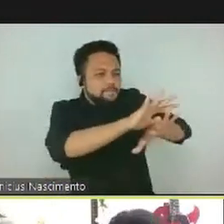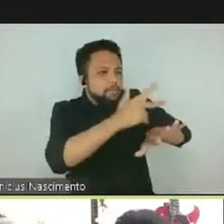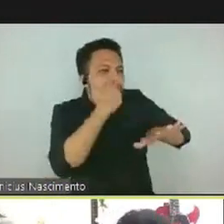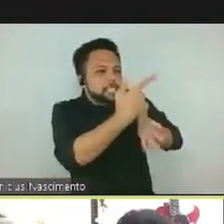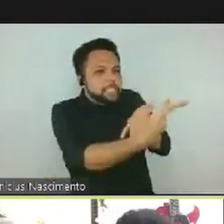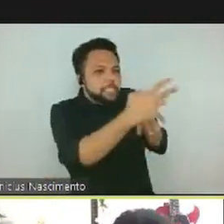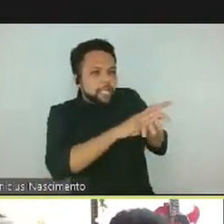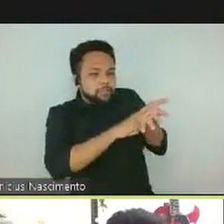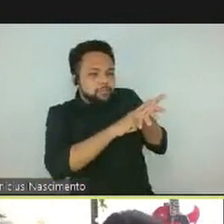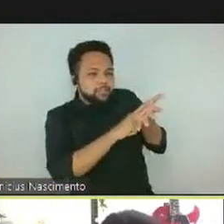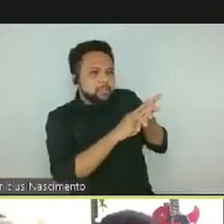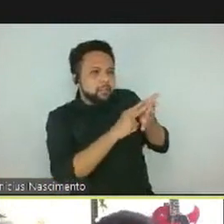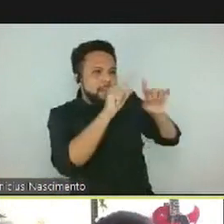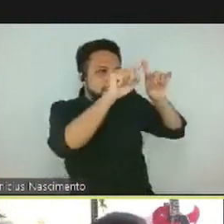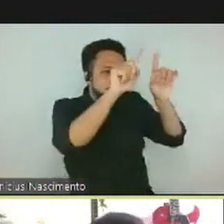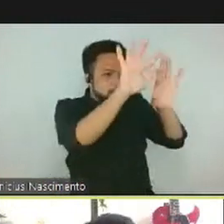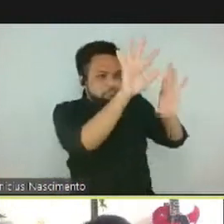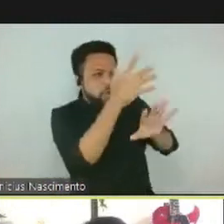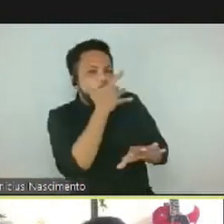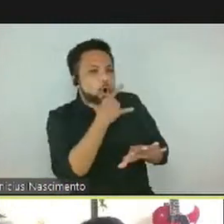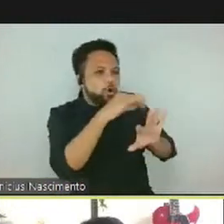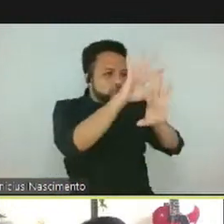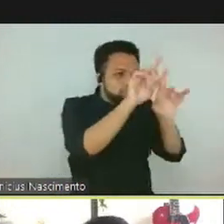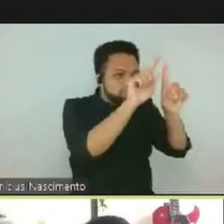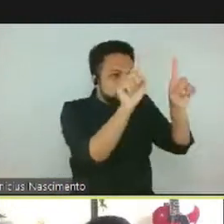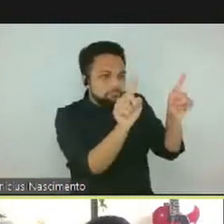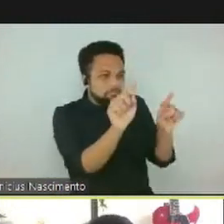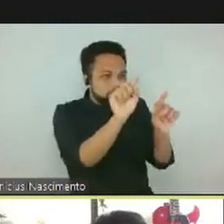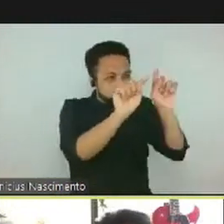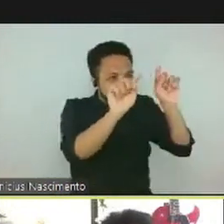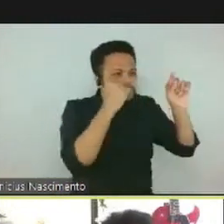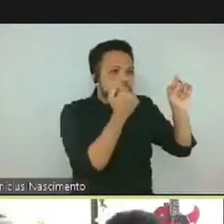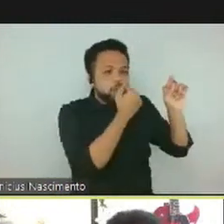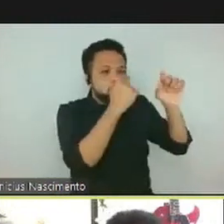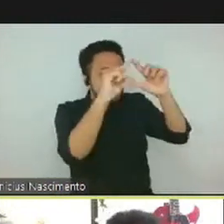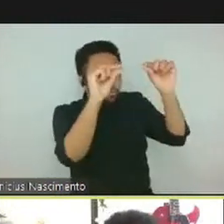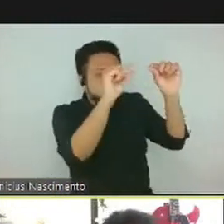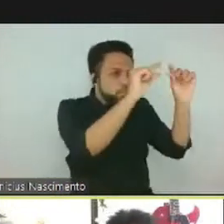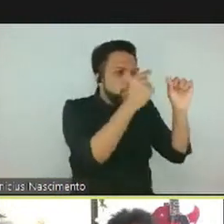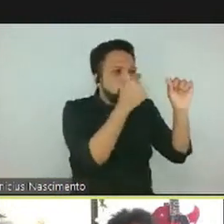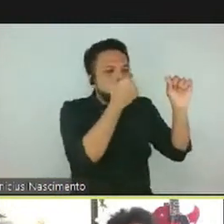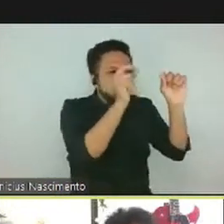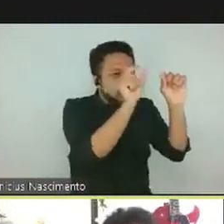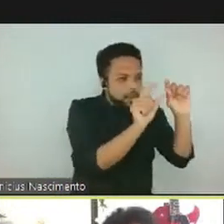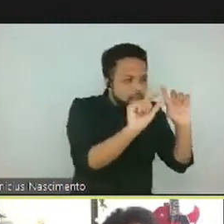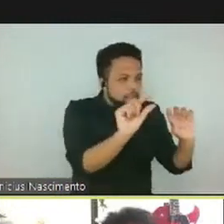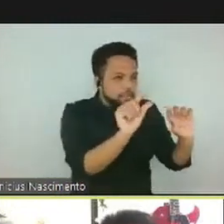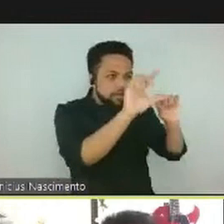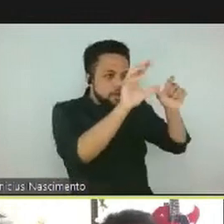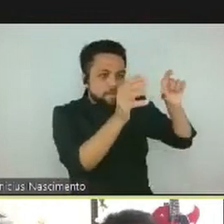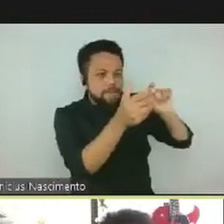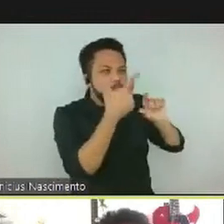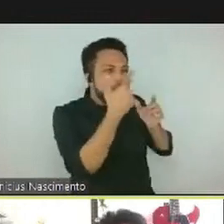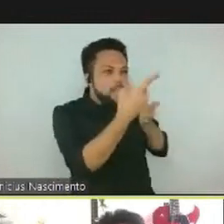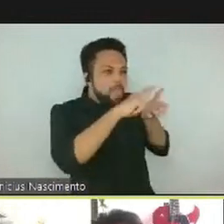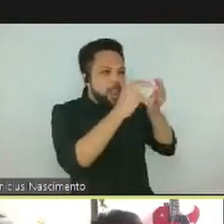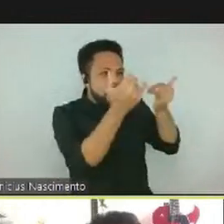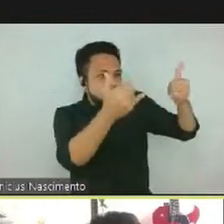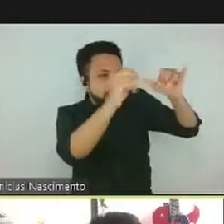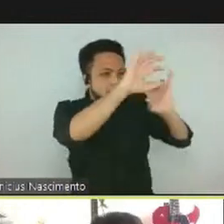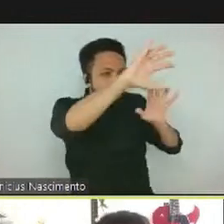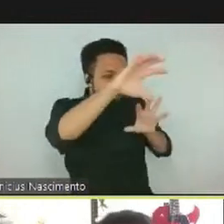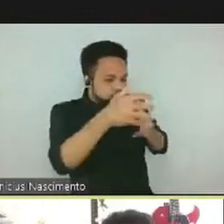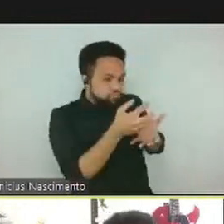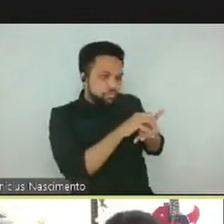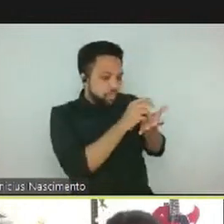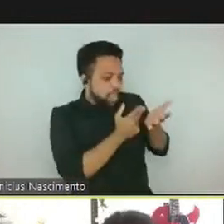sabe, isso é uma abstração. Se vocês pegarem os concretistas, eles reivindicaram o nome concreto da